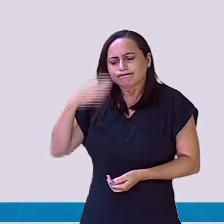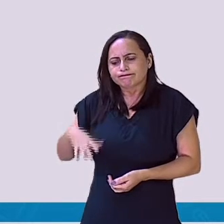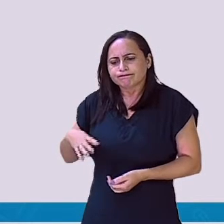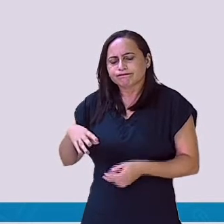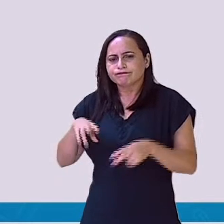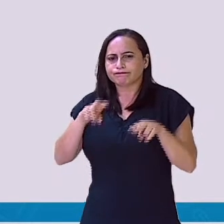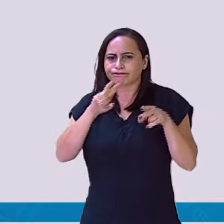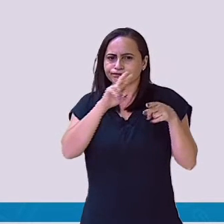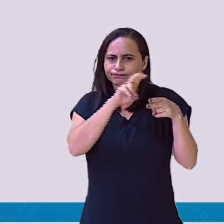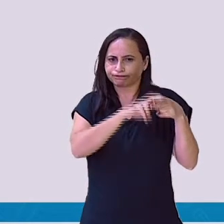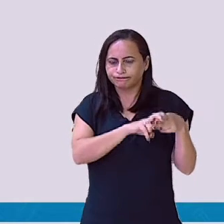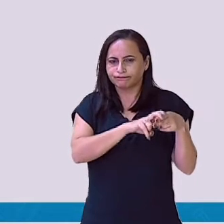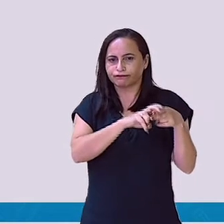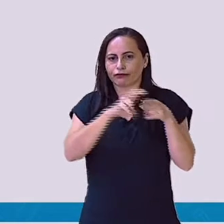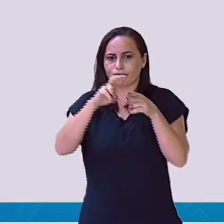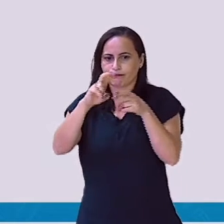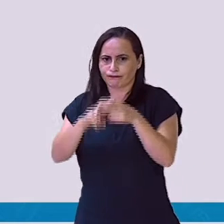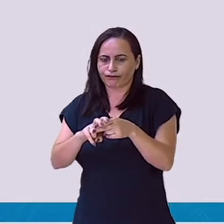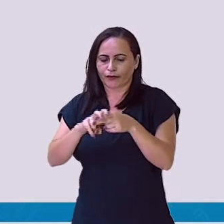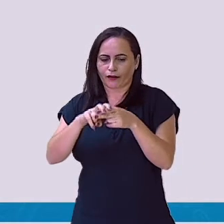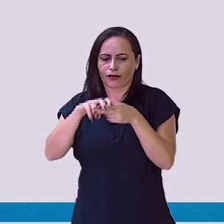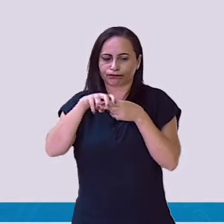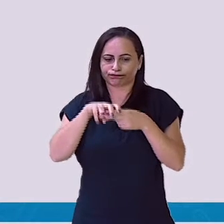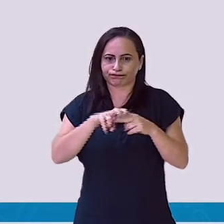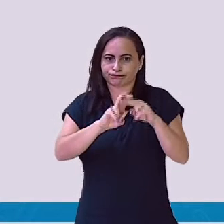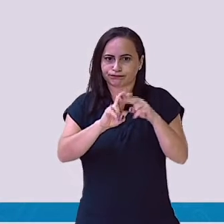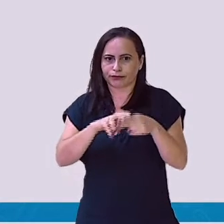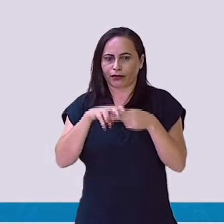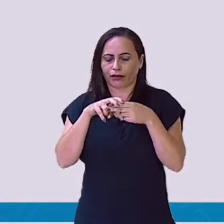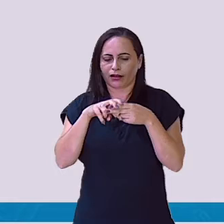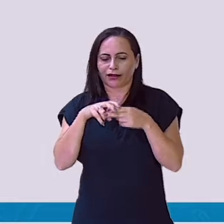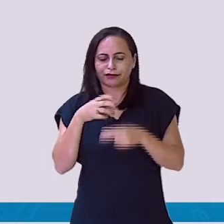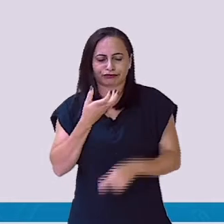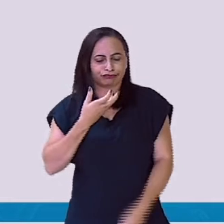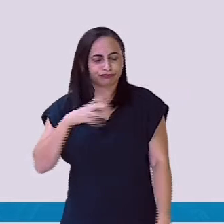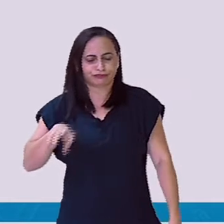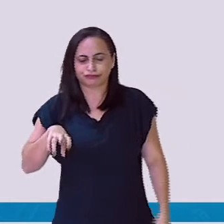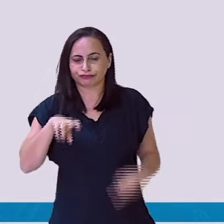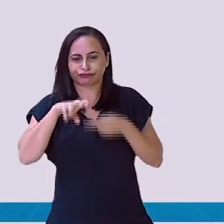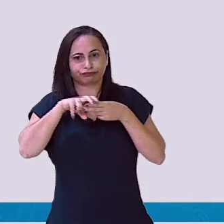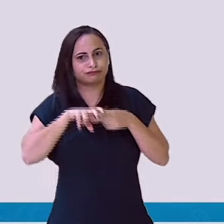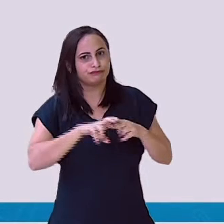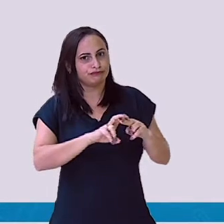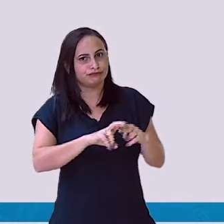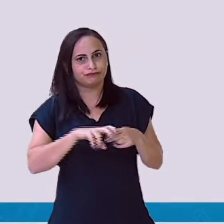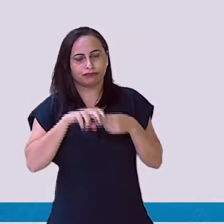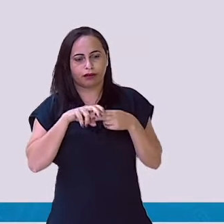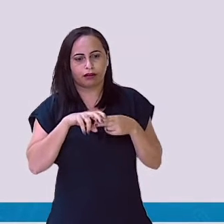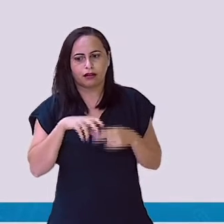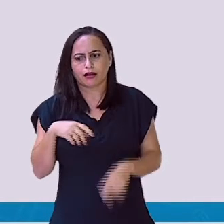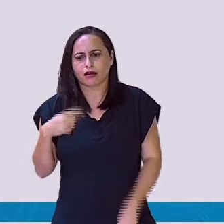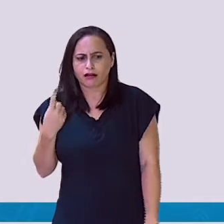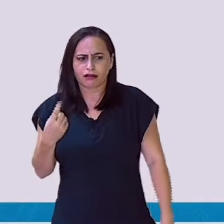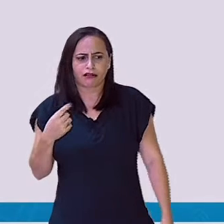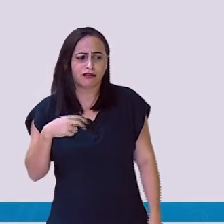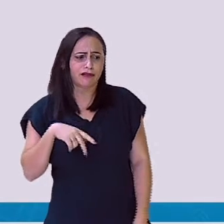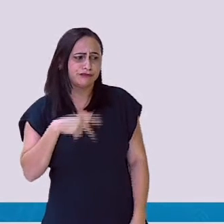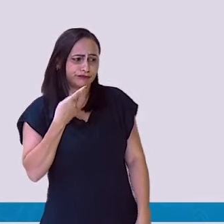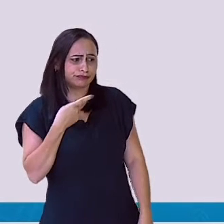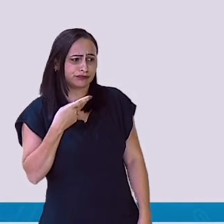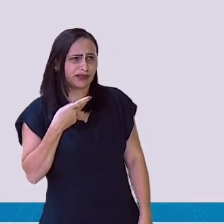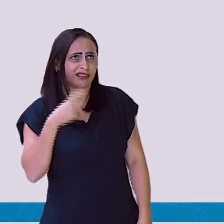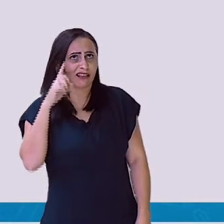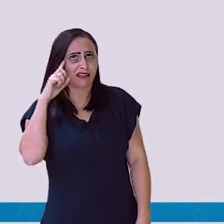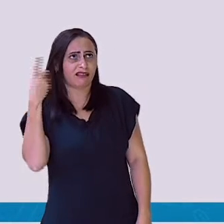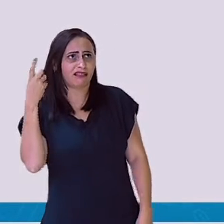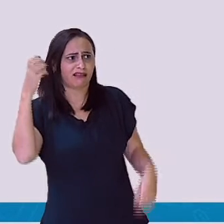um na sua cadeira de balanço, sem vontade nem de balançar. Um deles diz: será que está